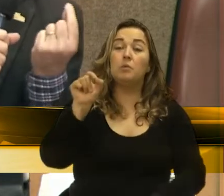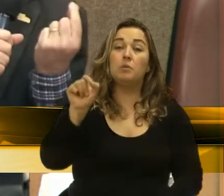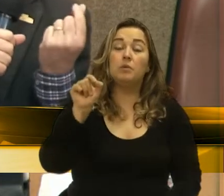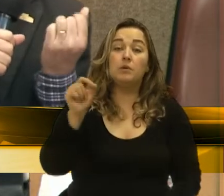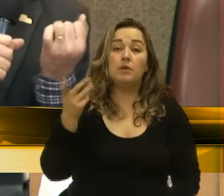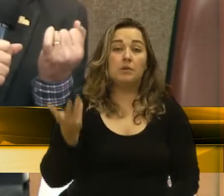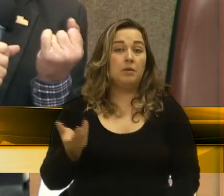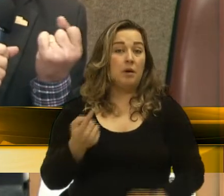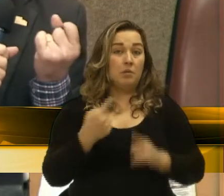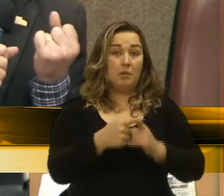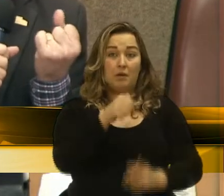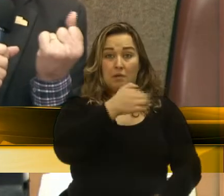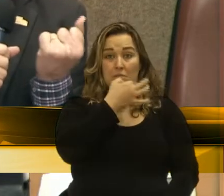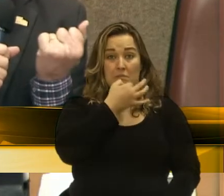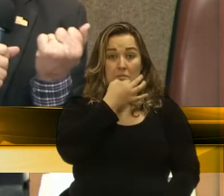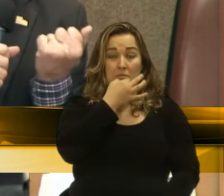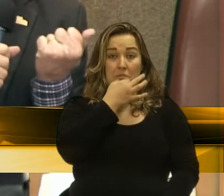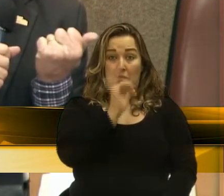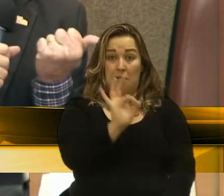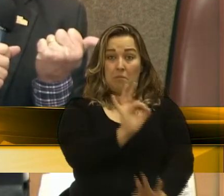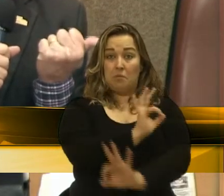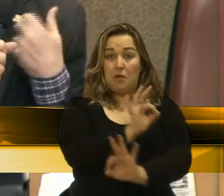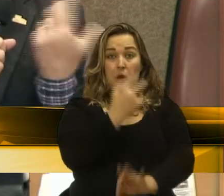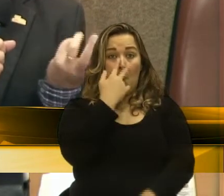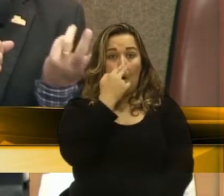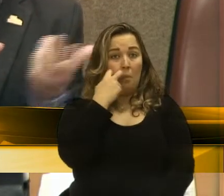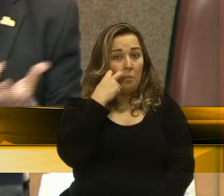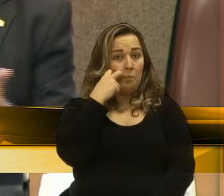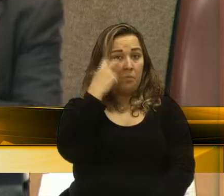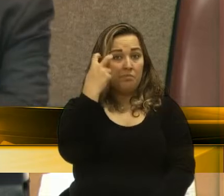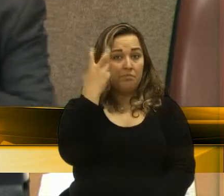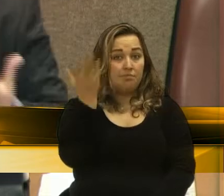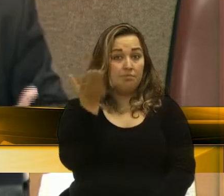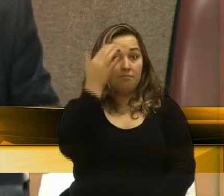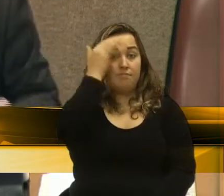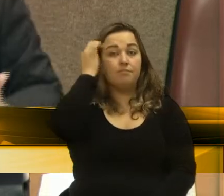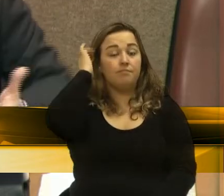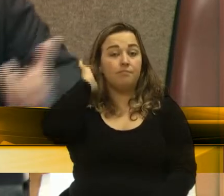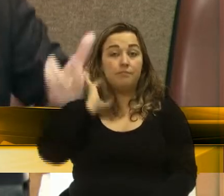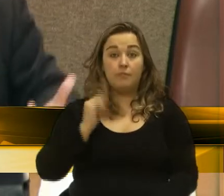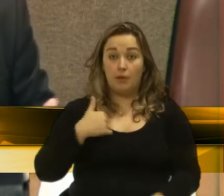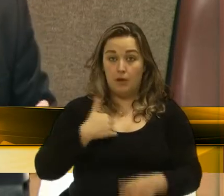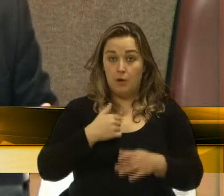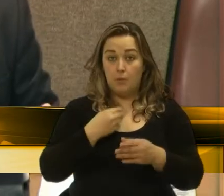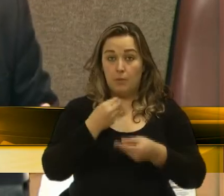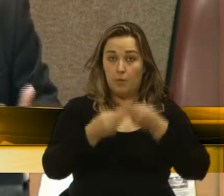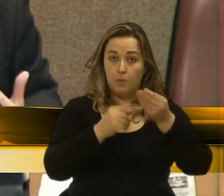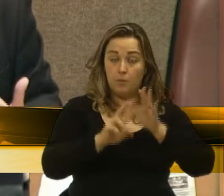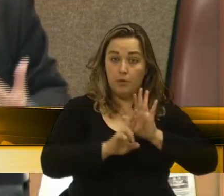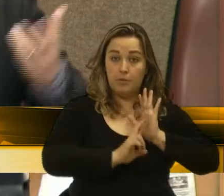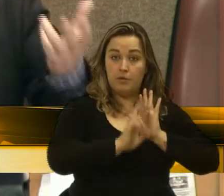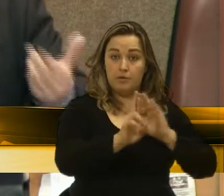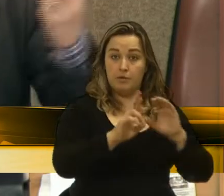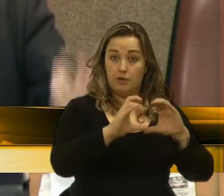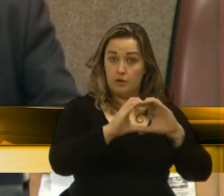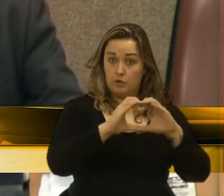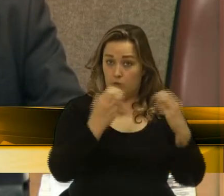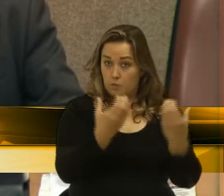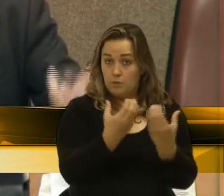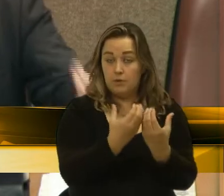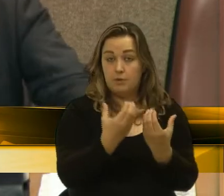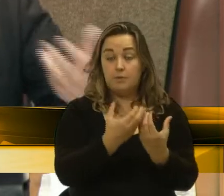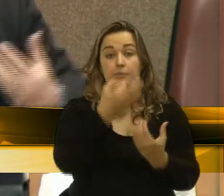constranger o nosso município. E como representante aqui da população, eu disse, eu não vou vir